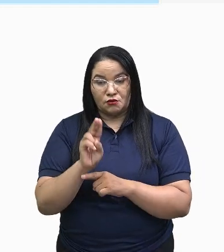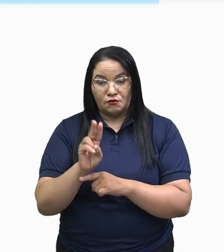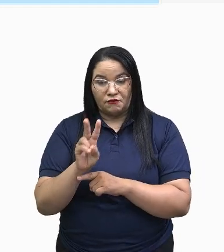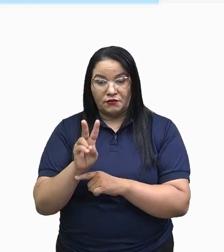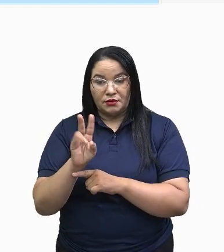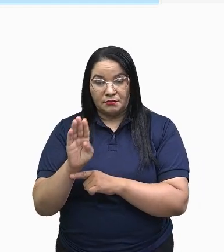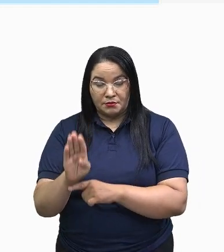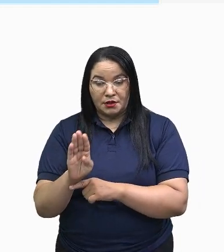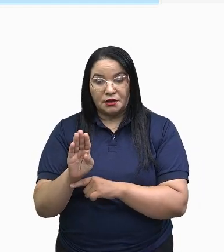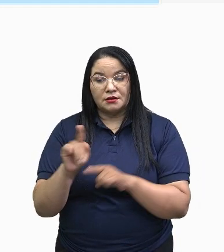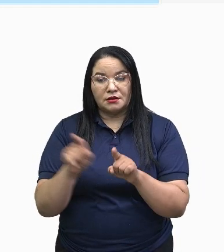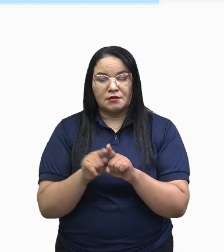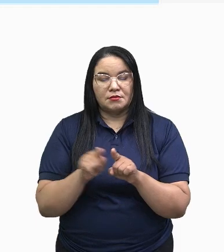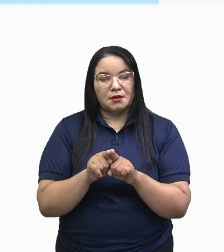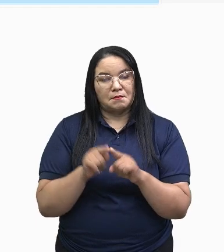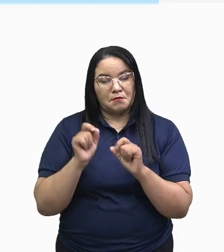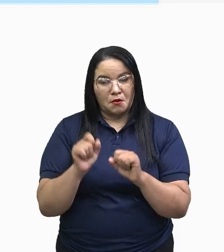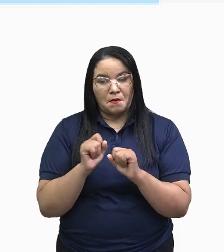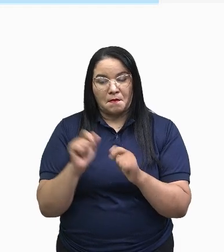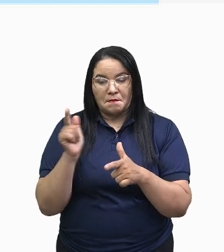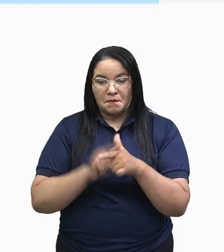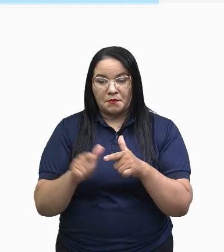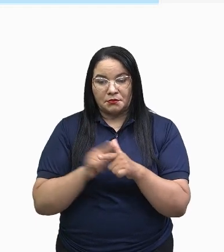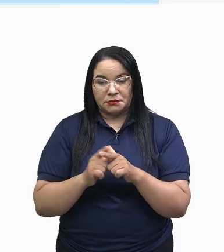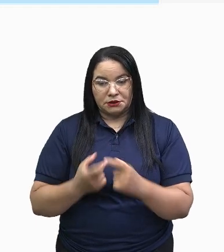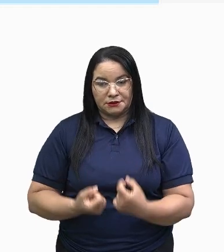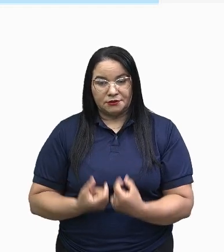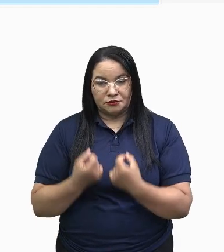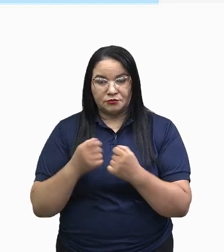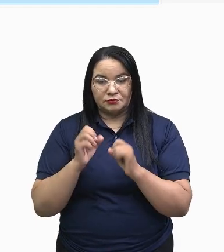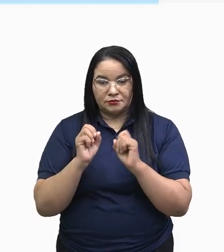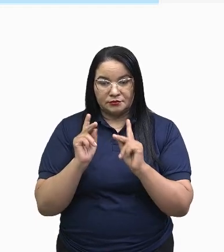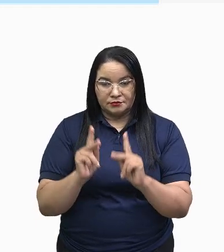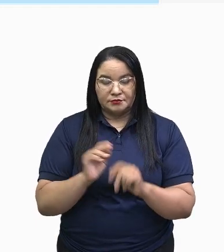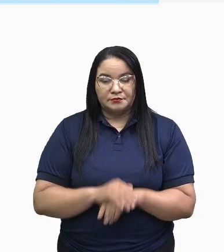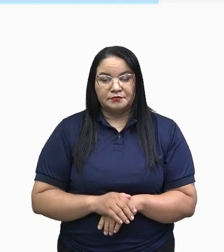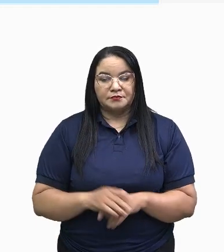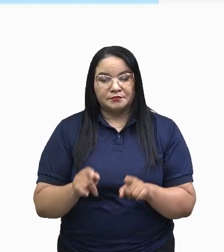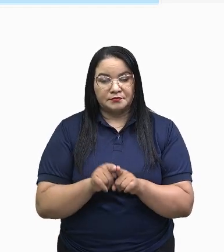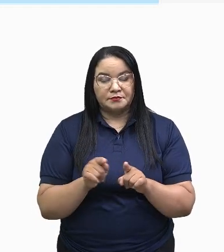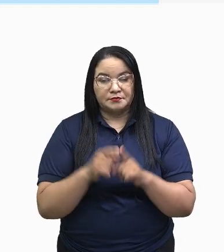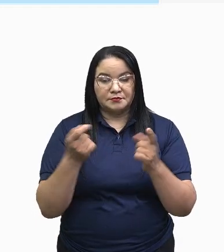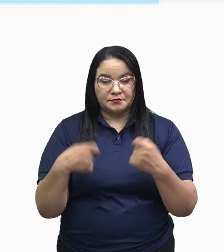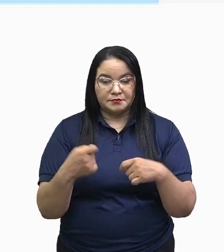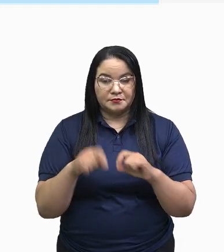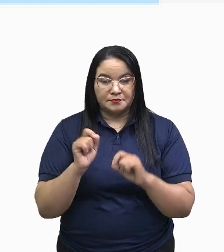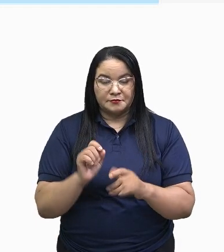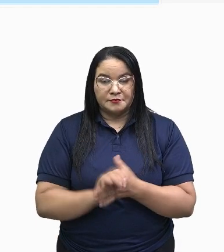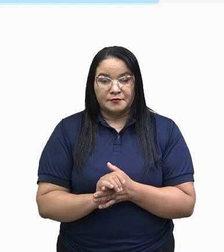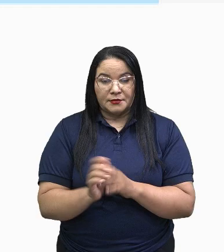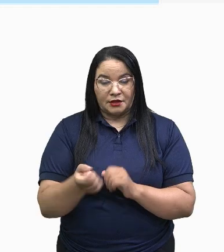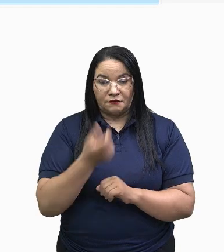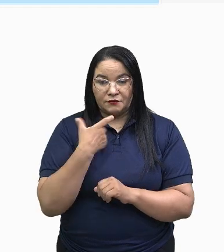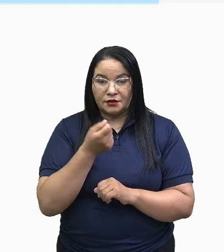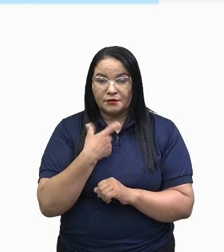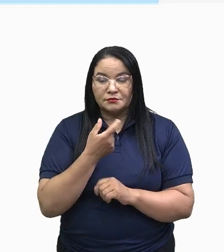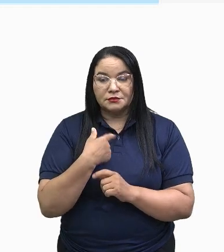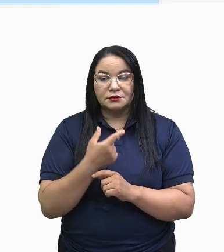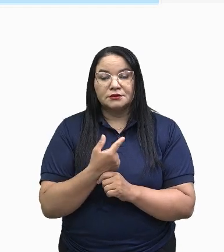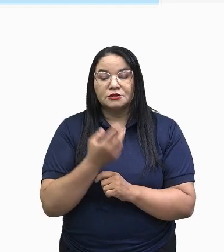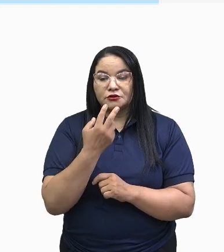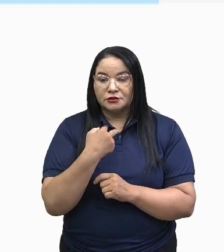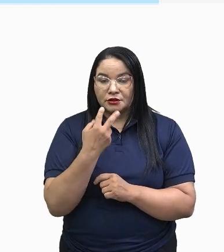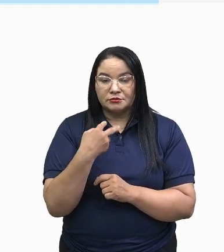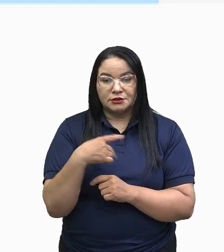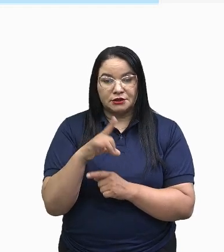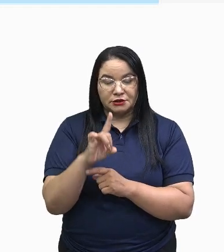né, desencadear essa doença. Também é essencial em pequenas doses para estimular a produção de vitamina D no organismo.